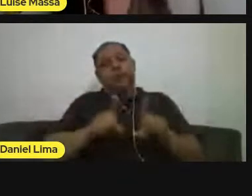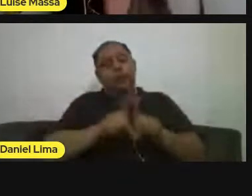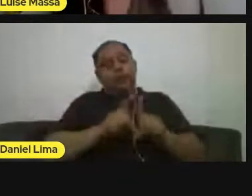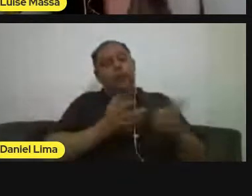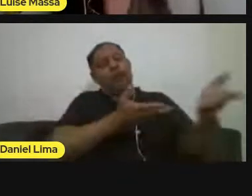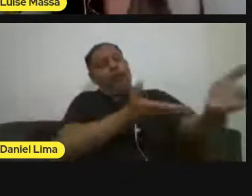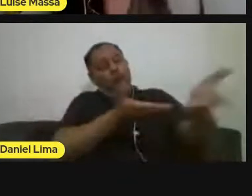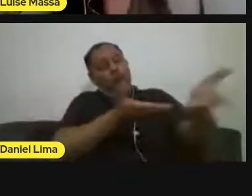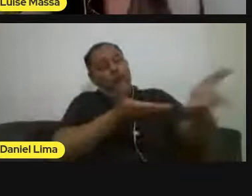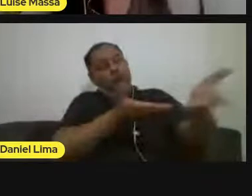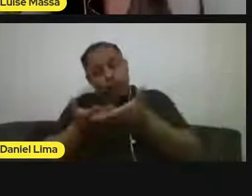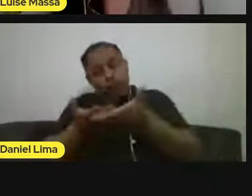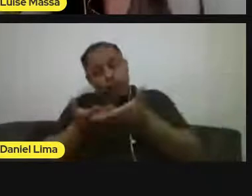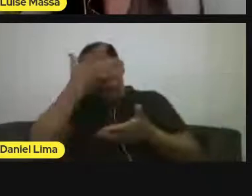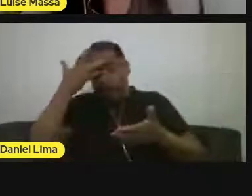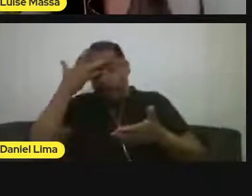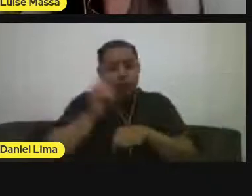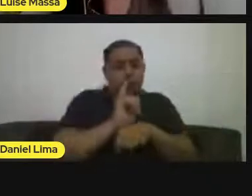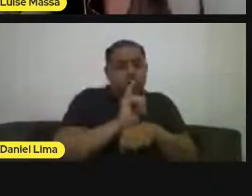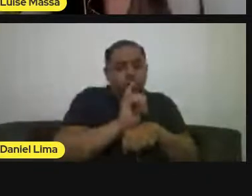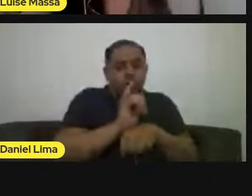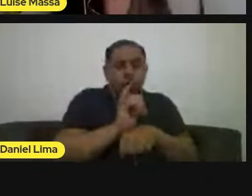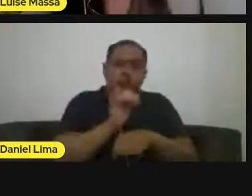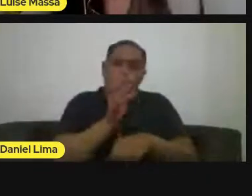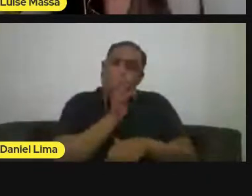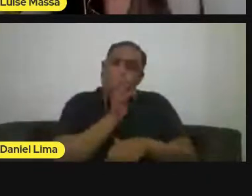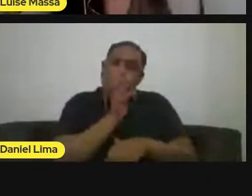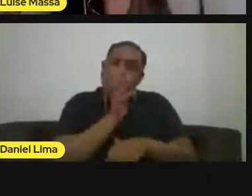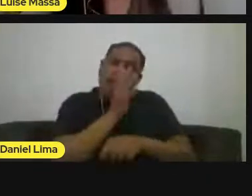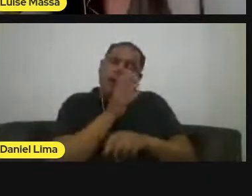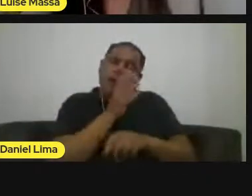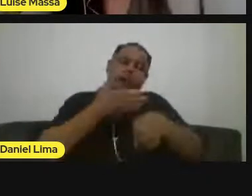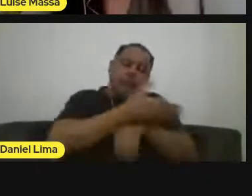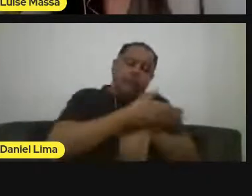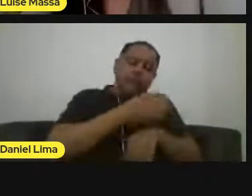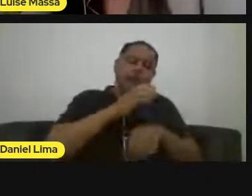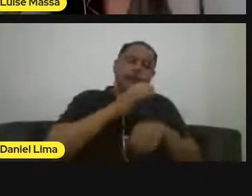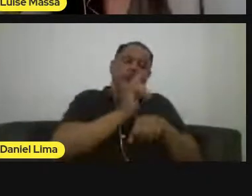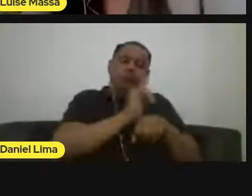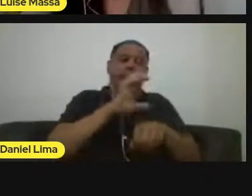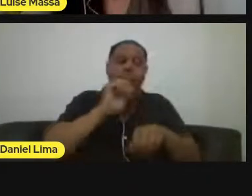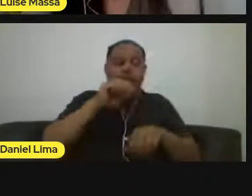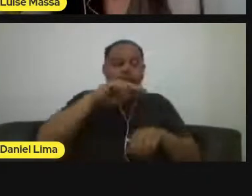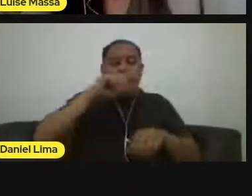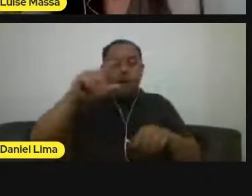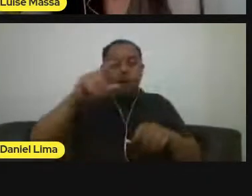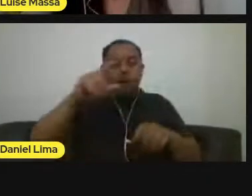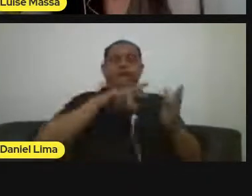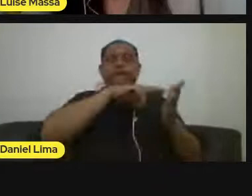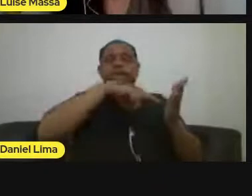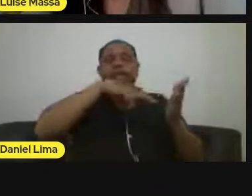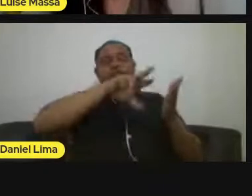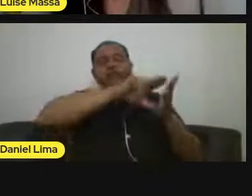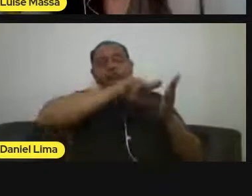lives gravadas e a gente vai seguir fazendo algumas, né? E a gente tem também várias séries de vídeos no nosso